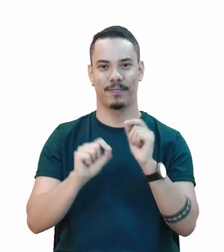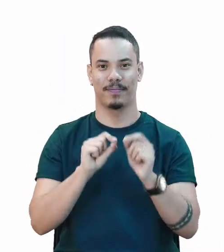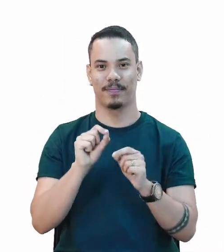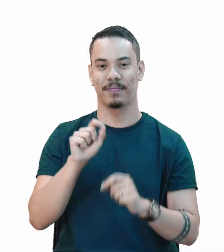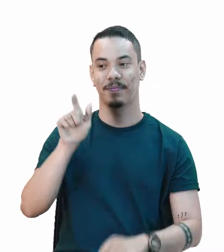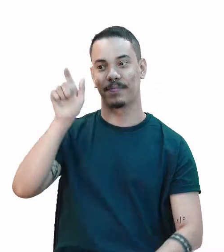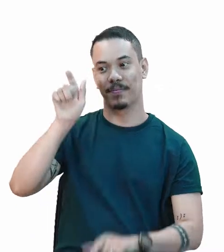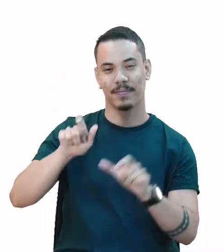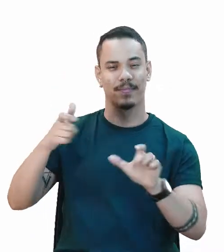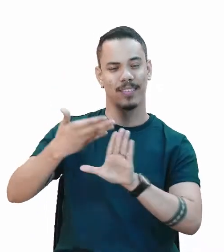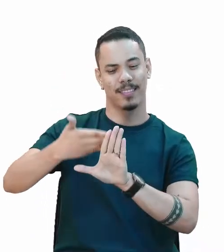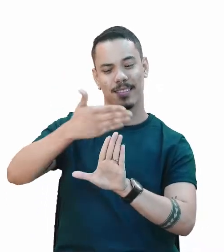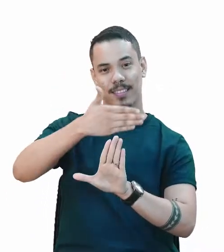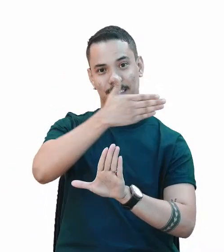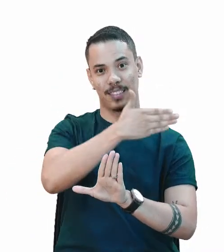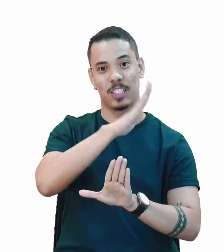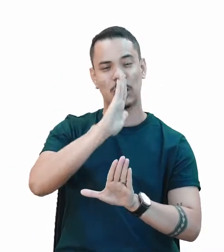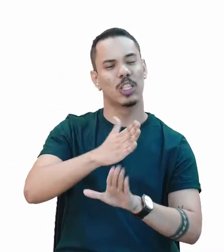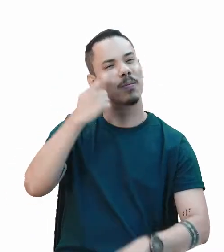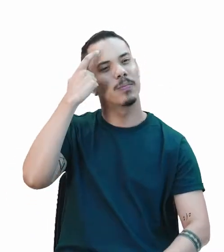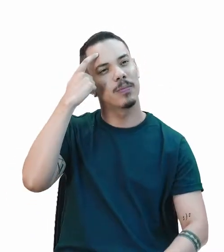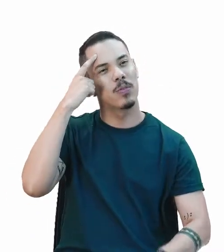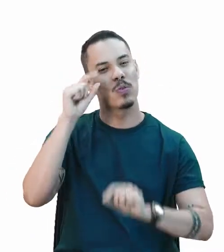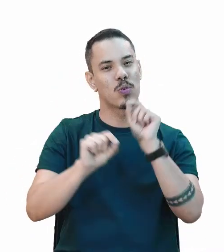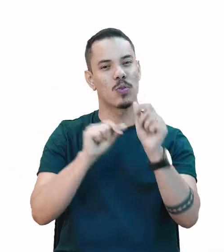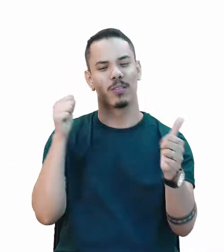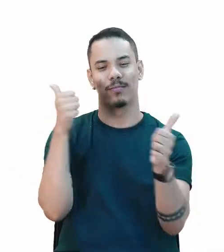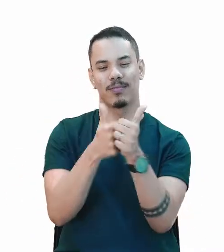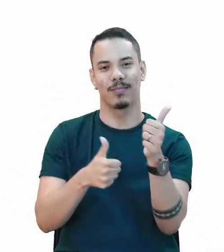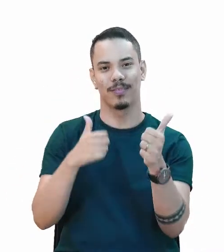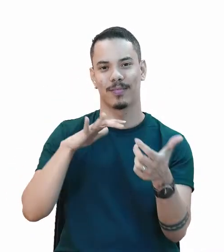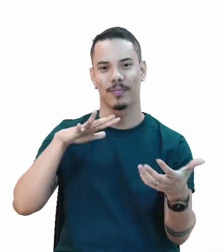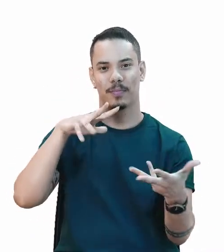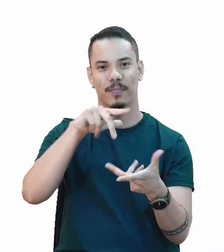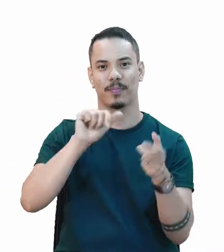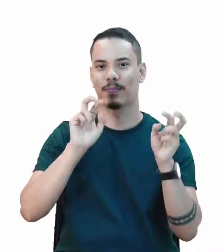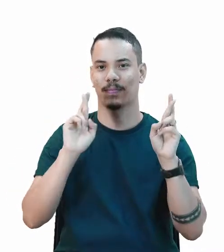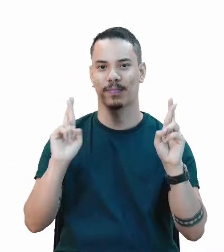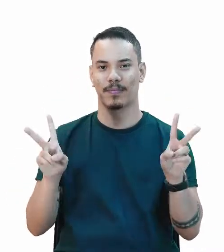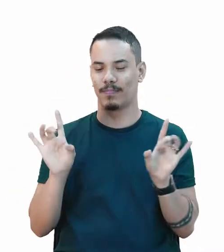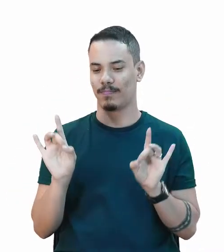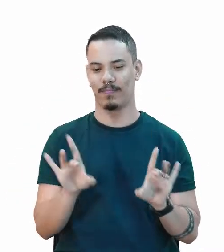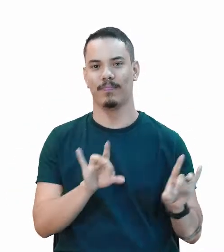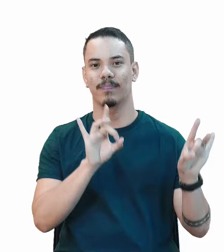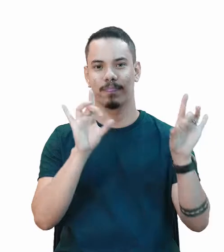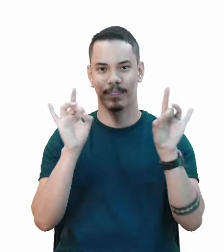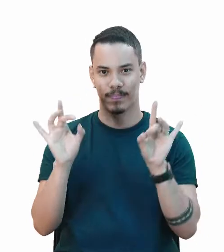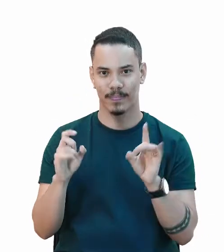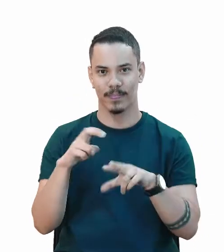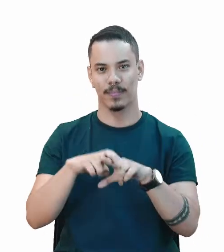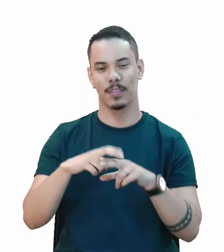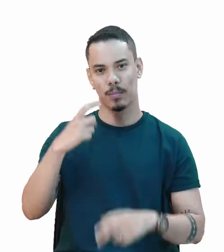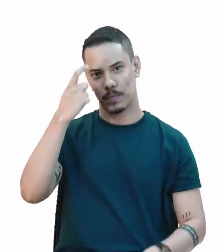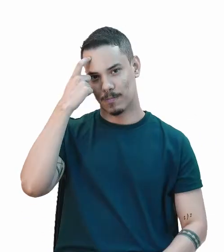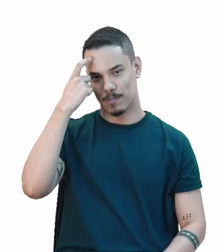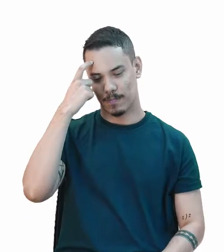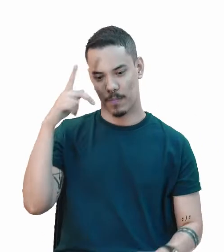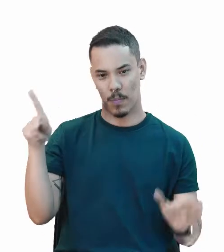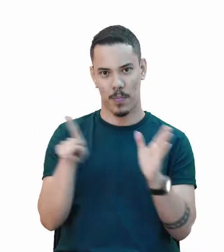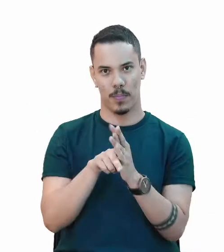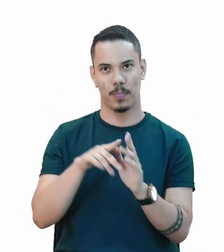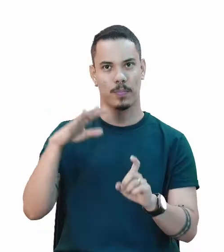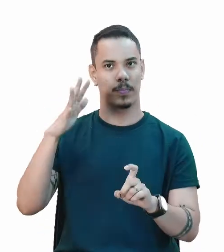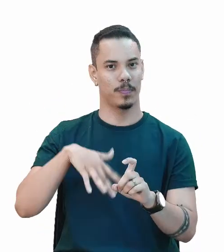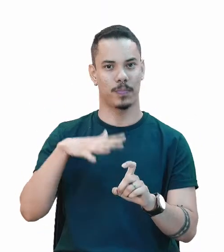lá atrás já estão pensando em um mundo totalmente diferente daquilo que foi pensado na mitologia grega